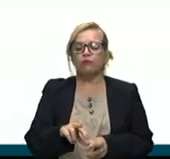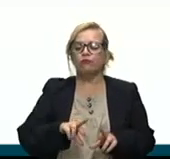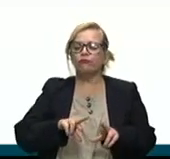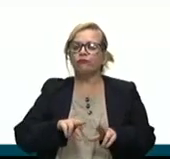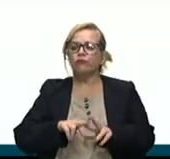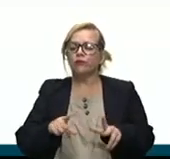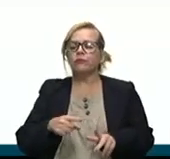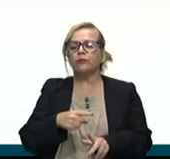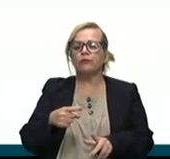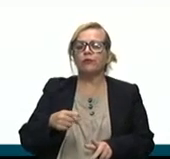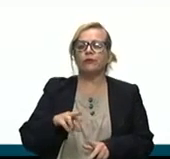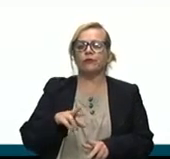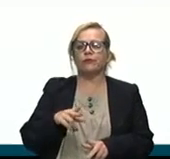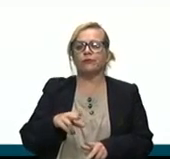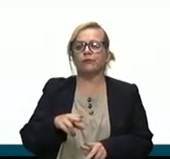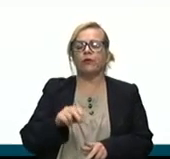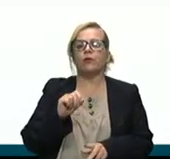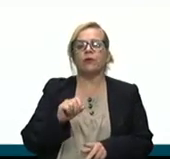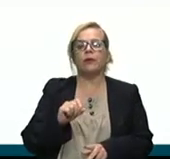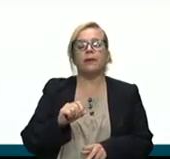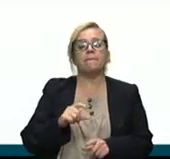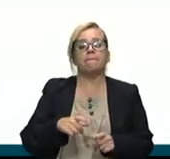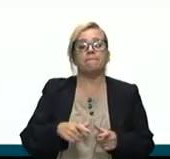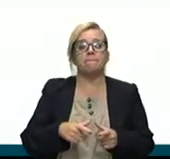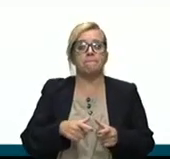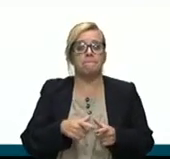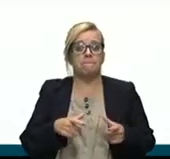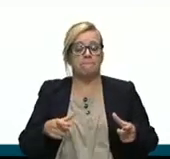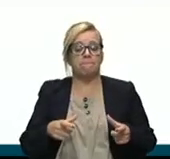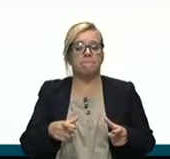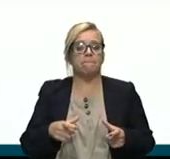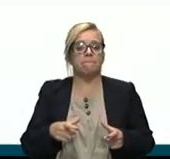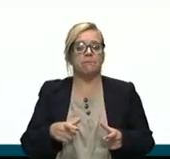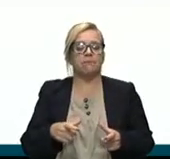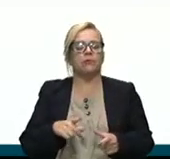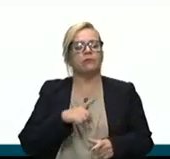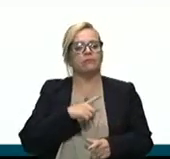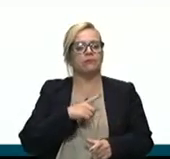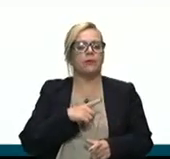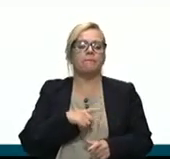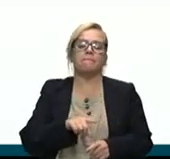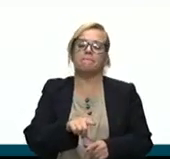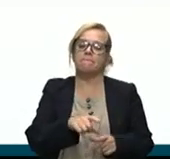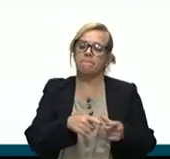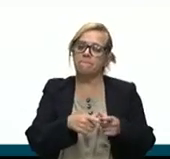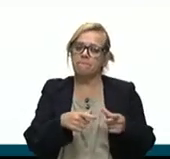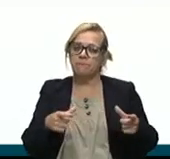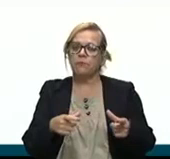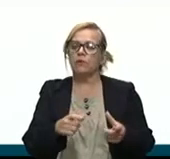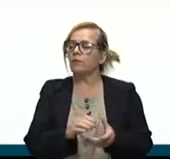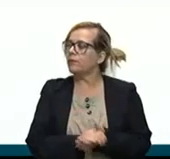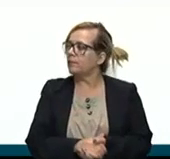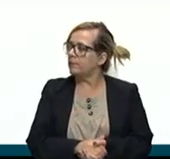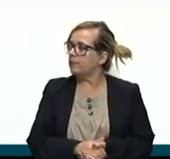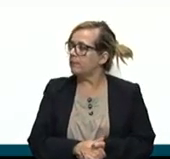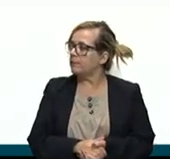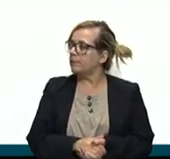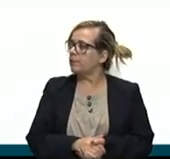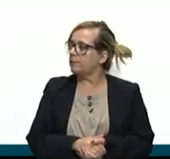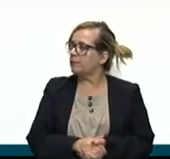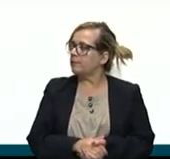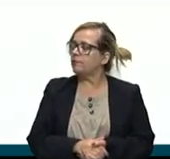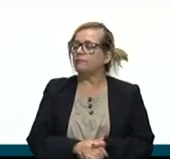de menor ou igual? O contrário é maior. Então, na hipótese alternativa, eu tenho ρ maior que zero. Coeficiente de correlação maior que zero. O que